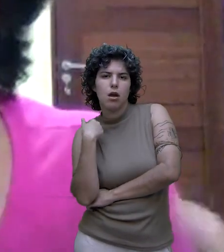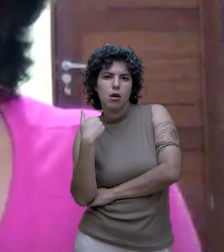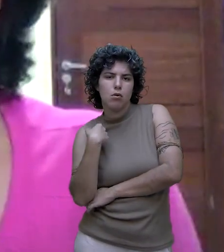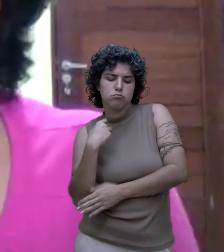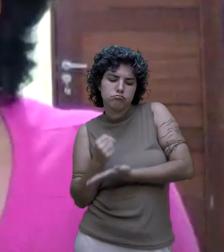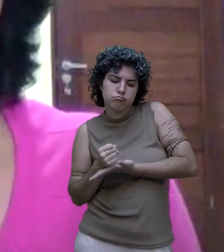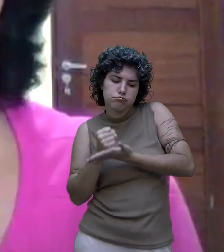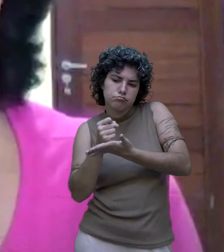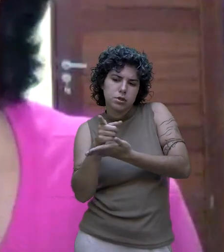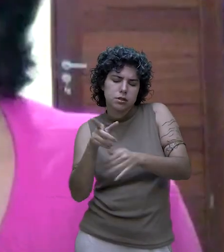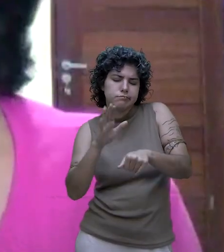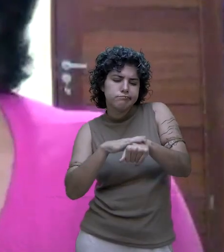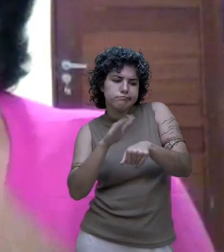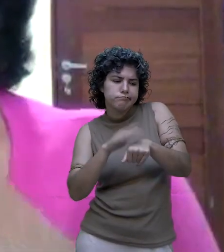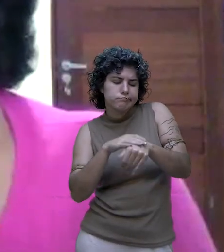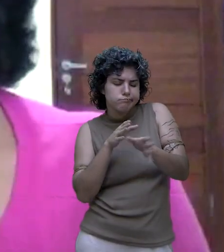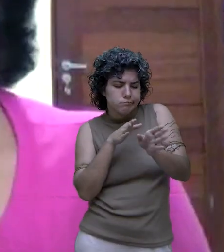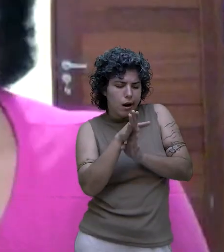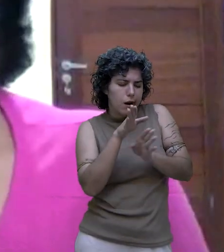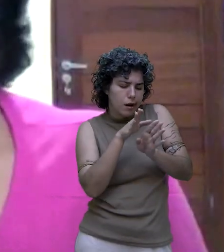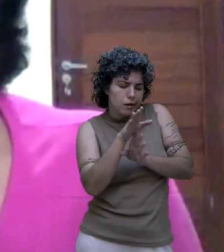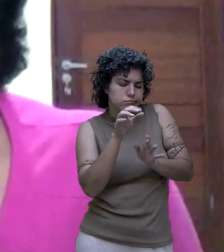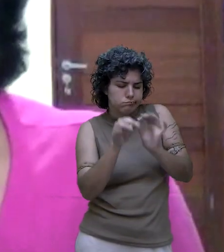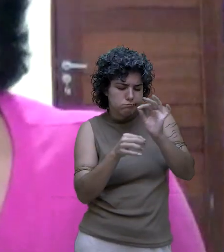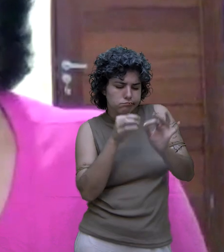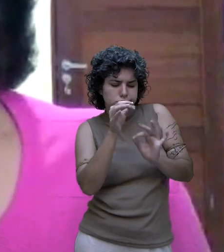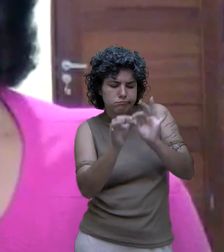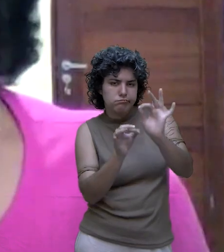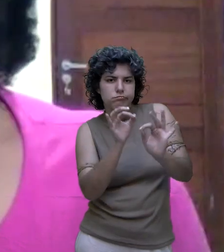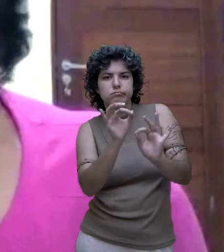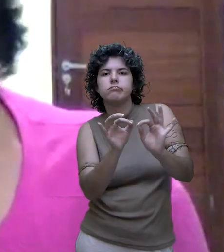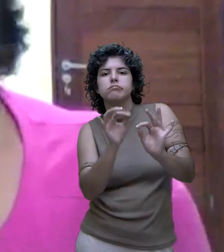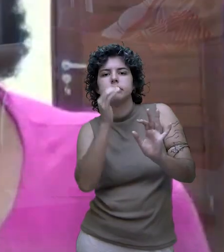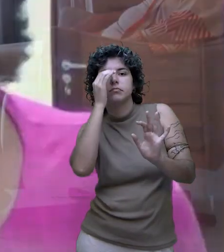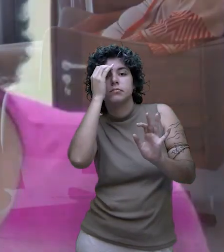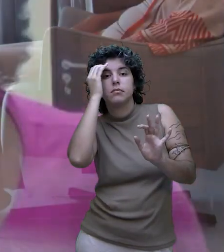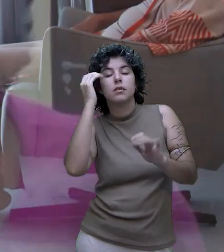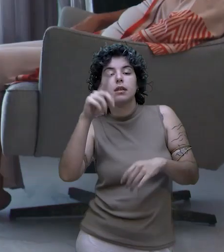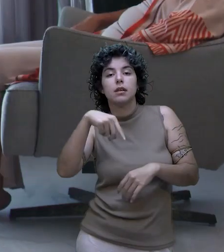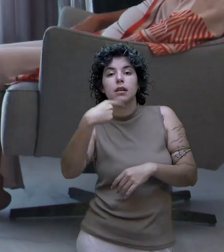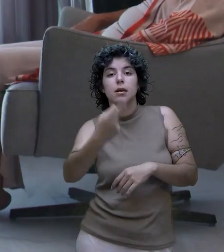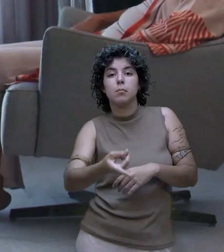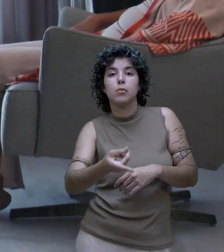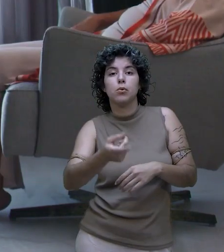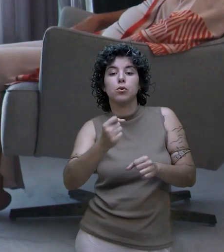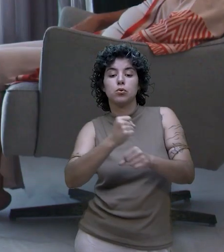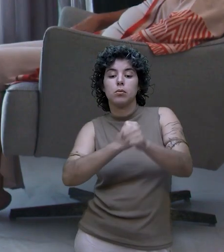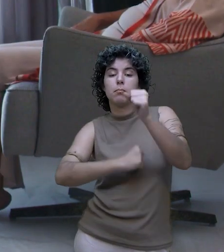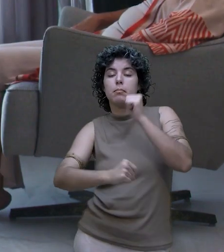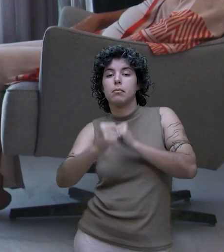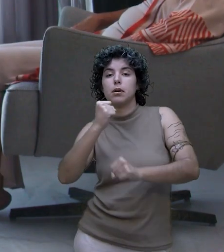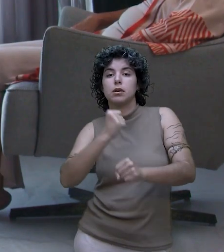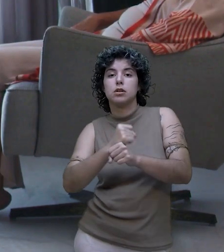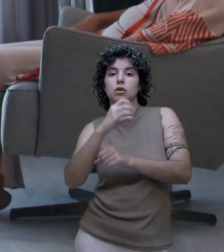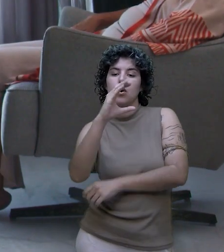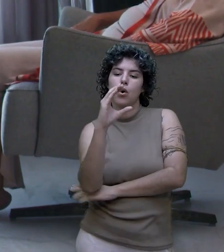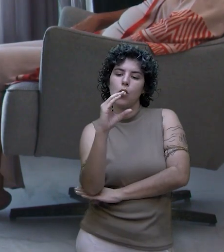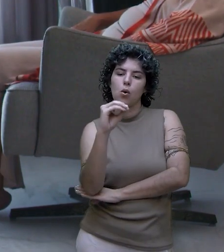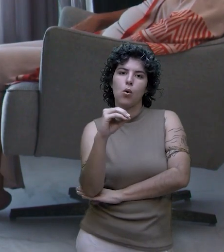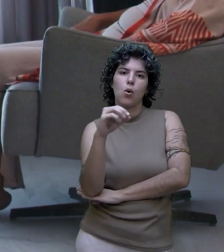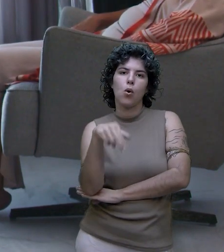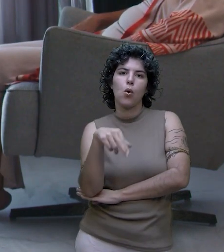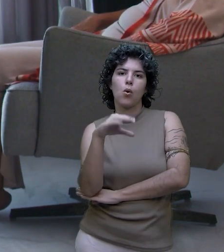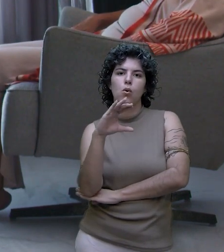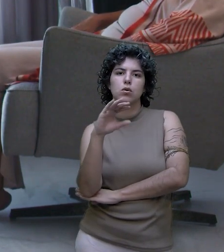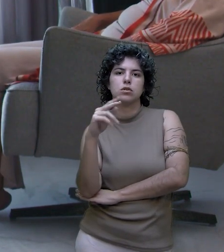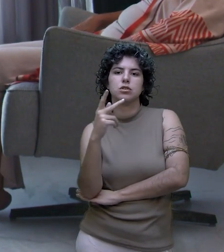foi uma coisa bem coletiva. E aí veio o Concha, que foi o do ano passado, gravei o ano passado, lancei no final